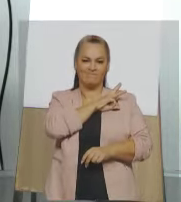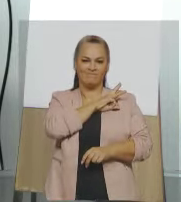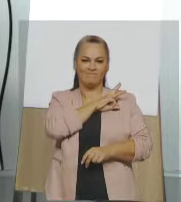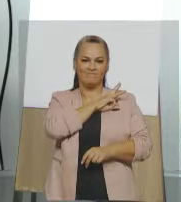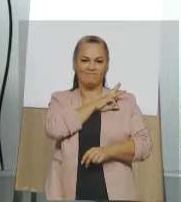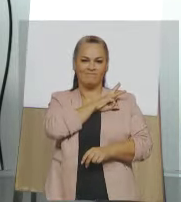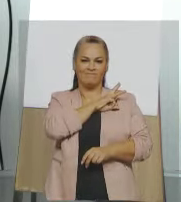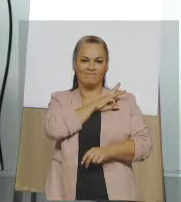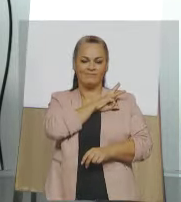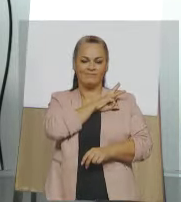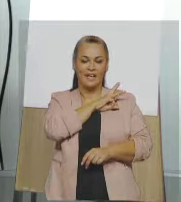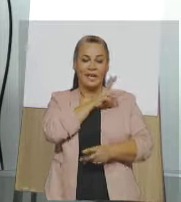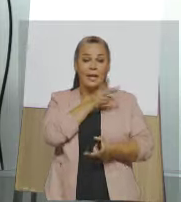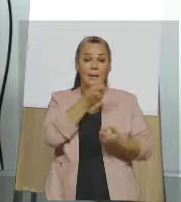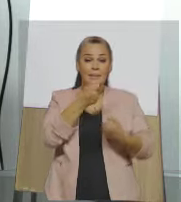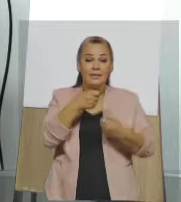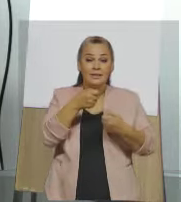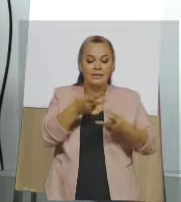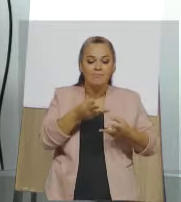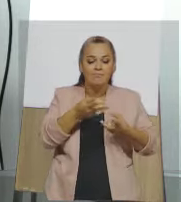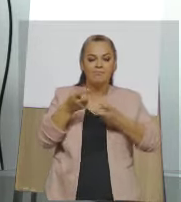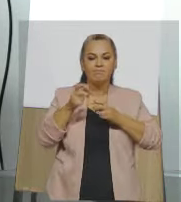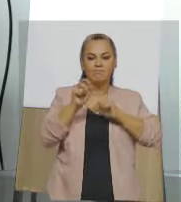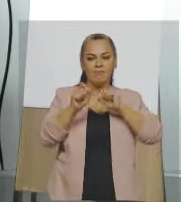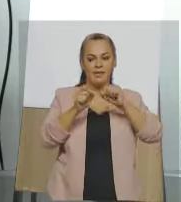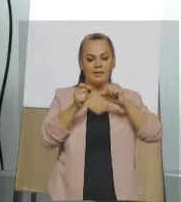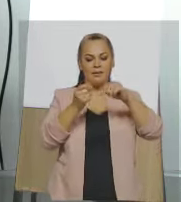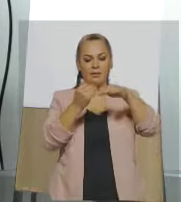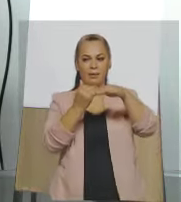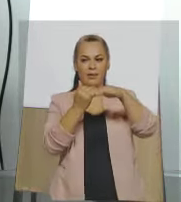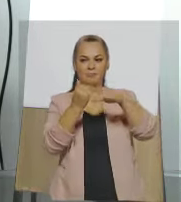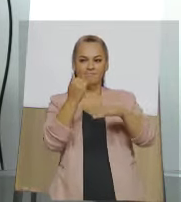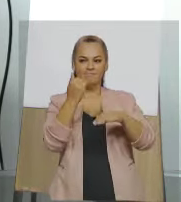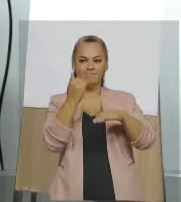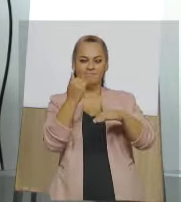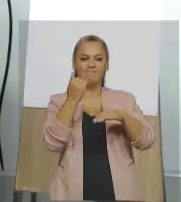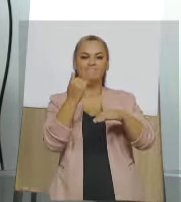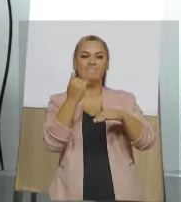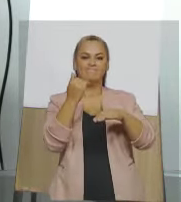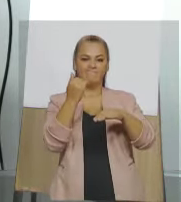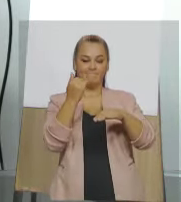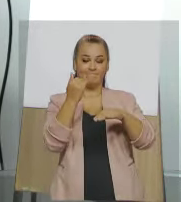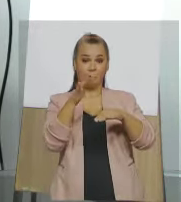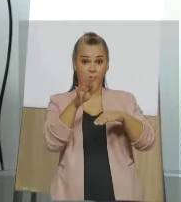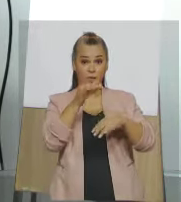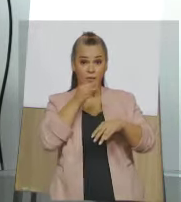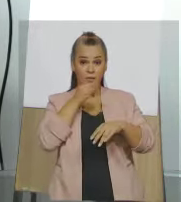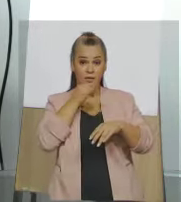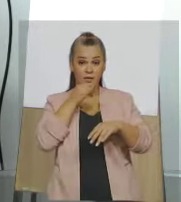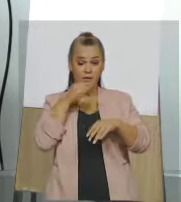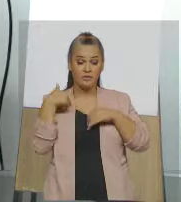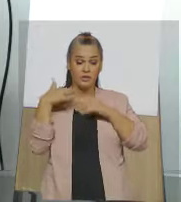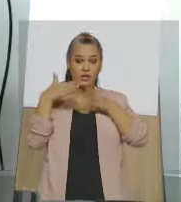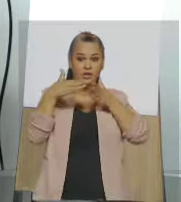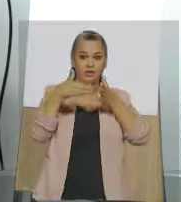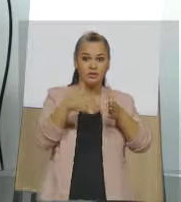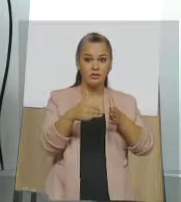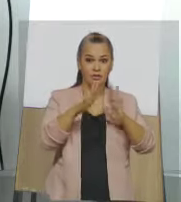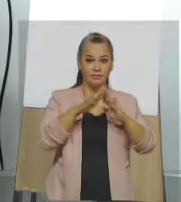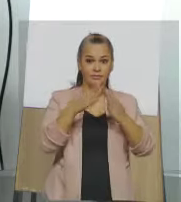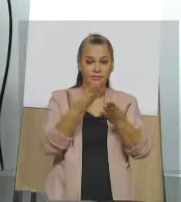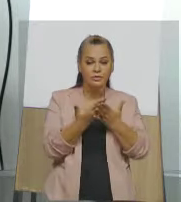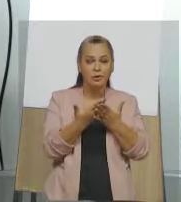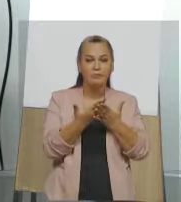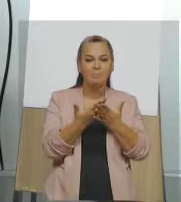essas diferenças aí, né? A gente entra numa escola, a gente tem contato com pessoas das mais diversas